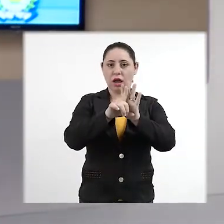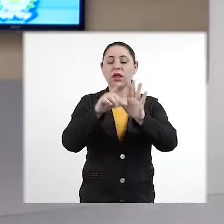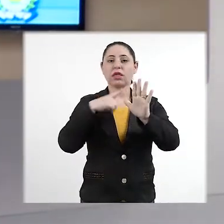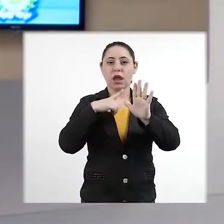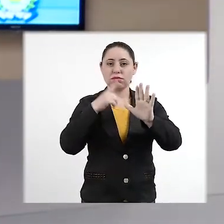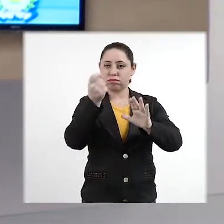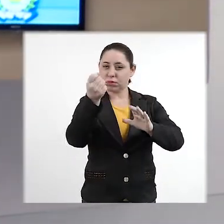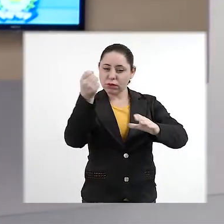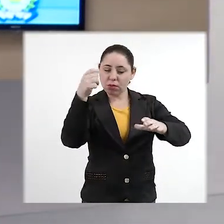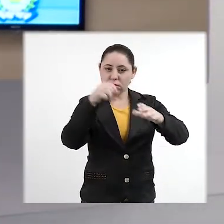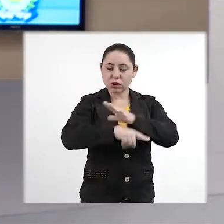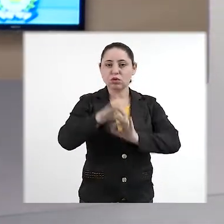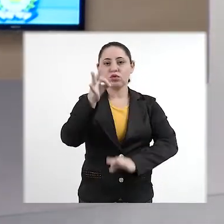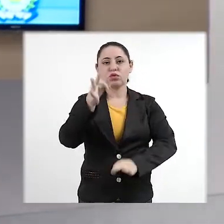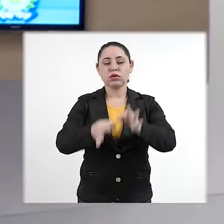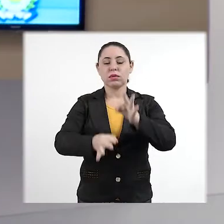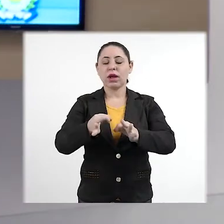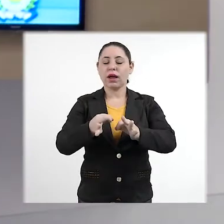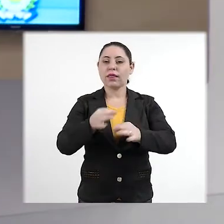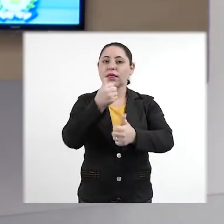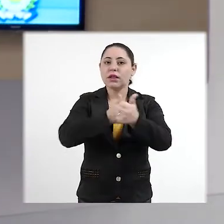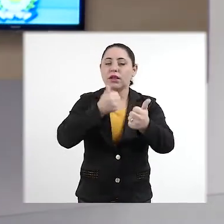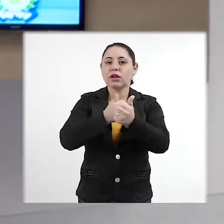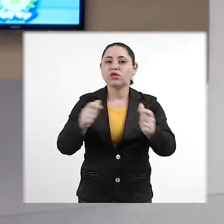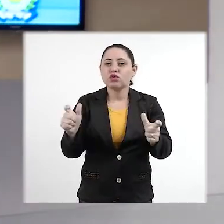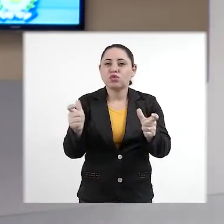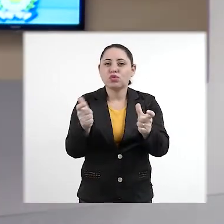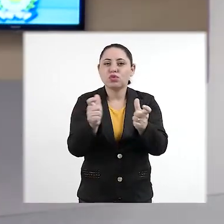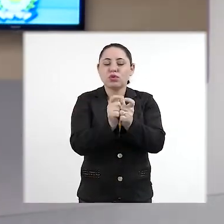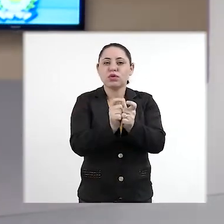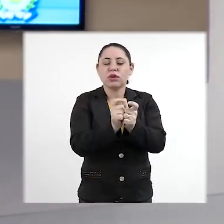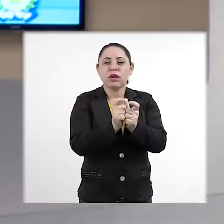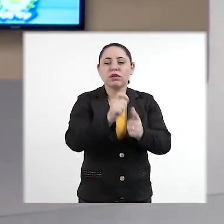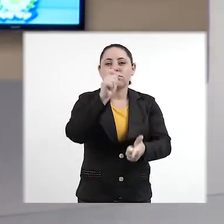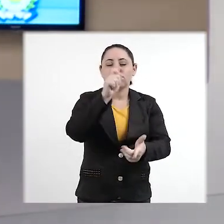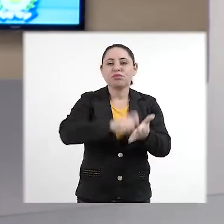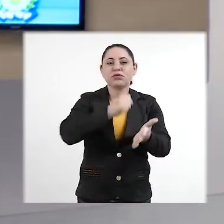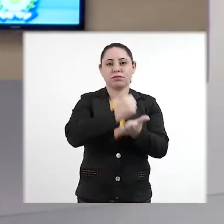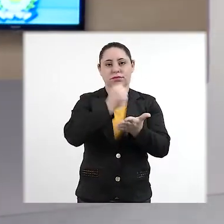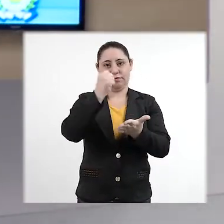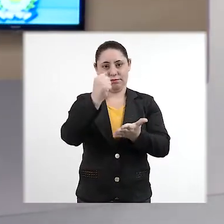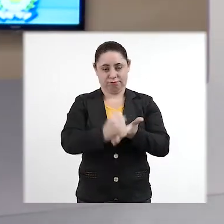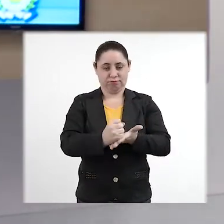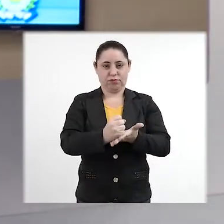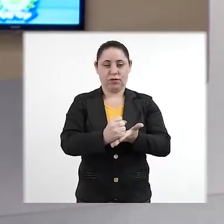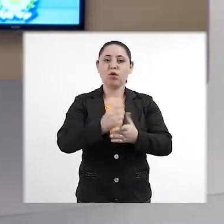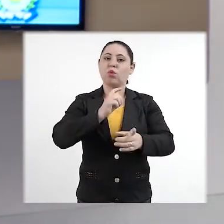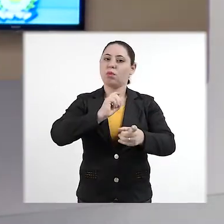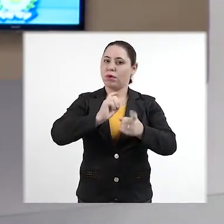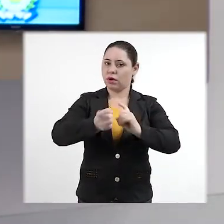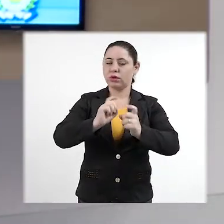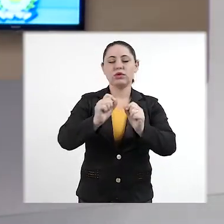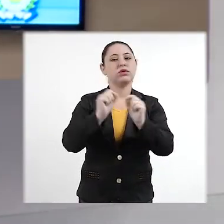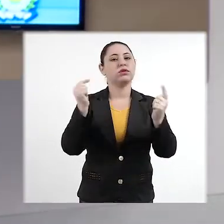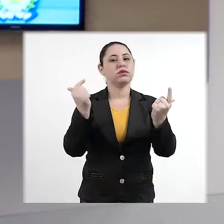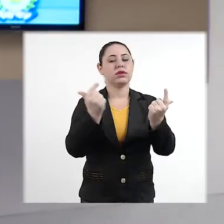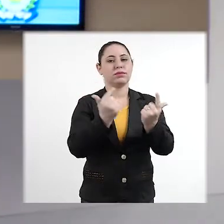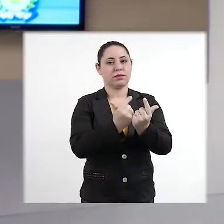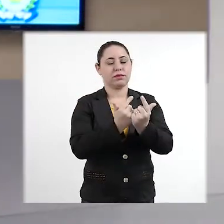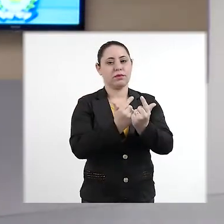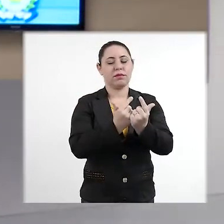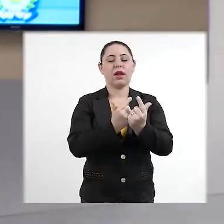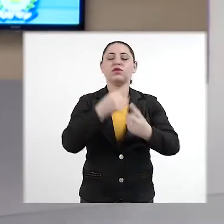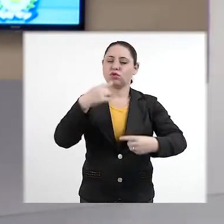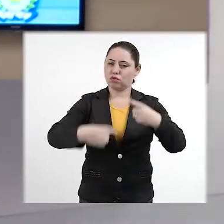tratam dos fundos judiciais para tentar diminuir o custo das taxas cartorárias. Uma reunião na Casa